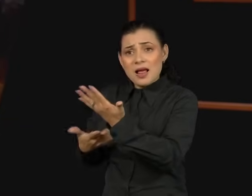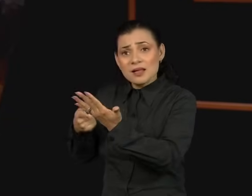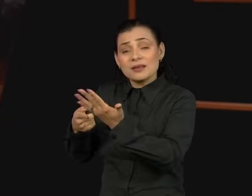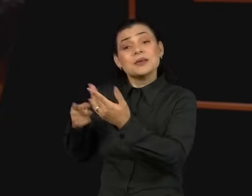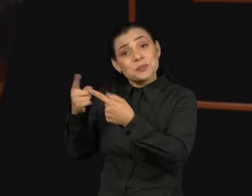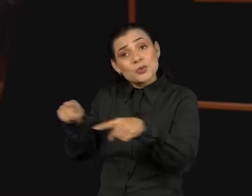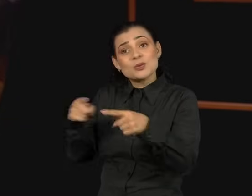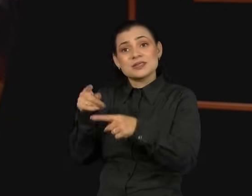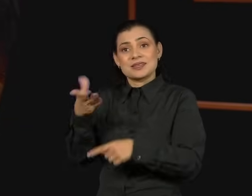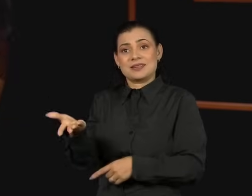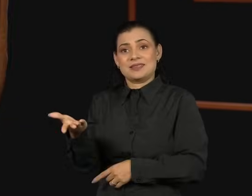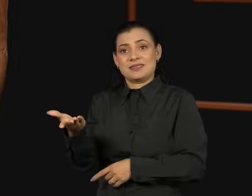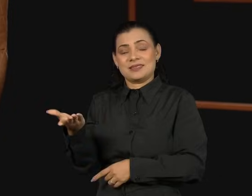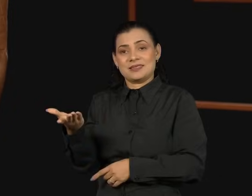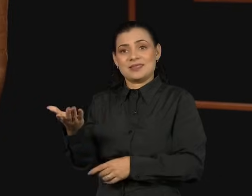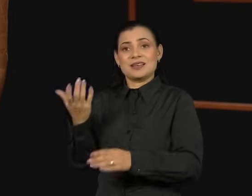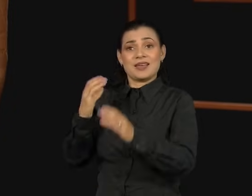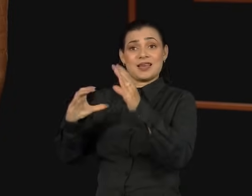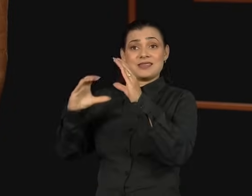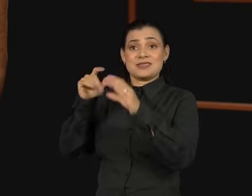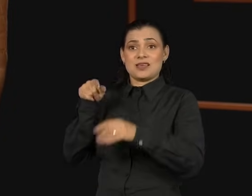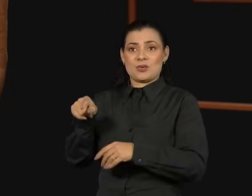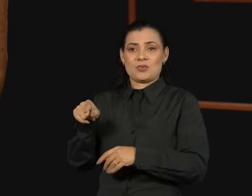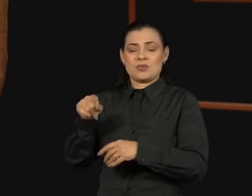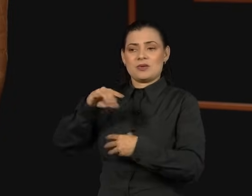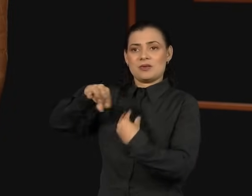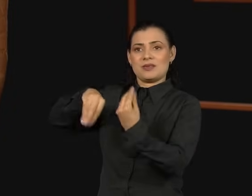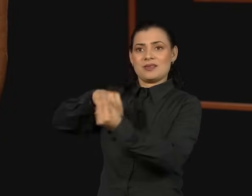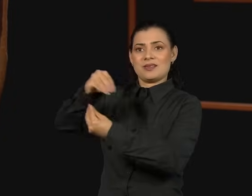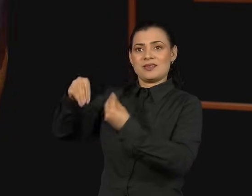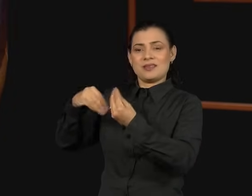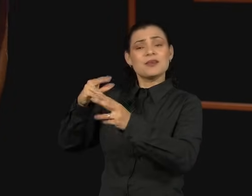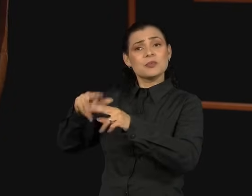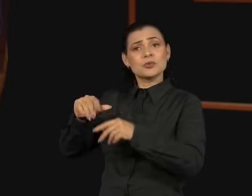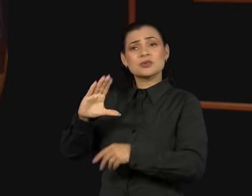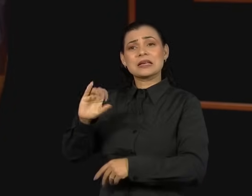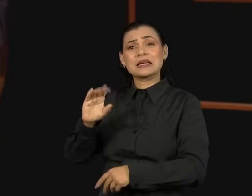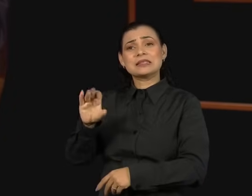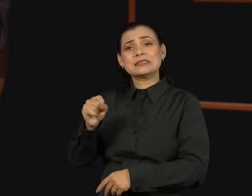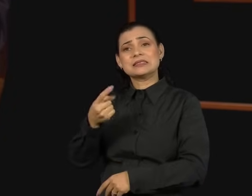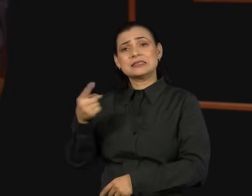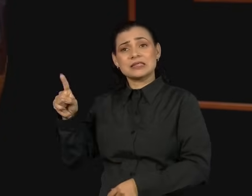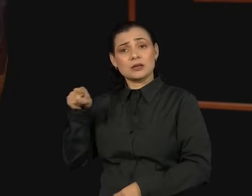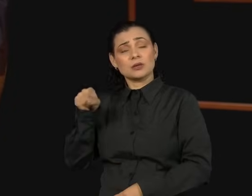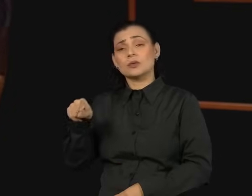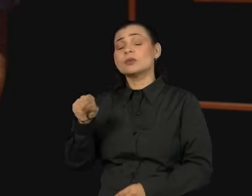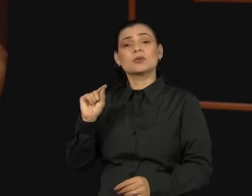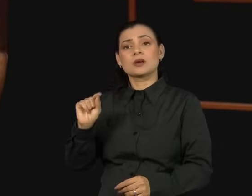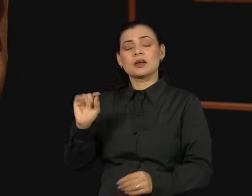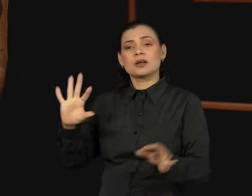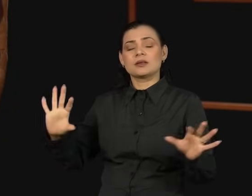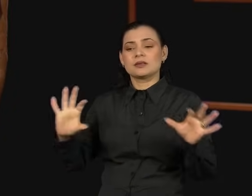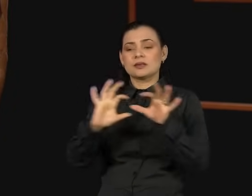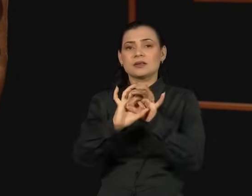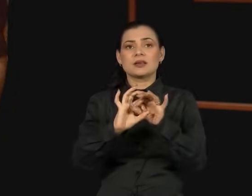música. Então, aquilo abriu uma possibilidade para, vamos dizer, para